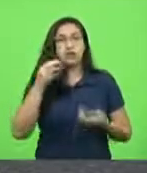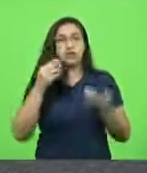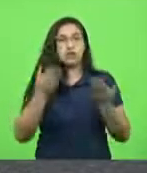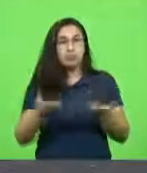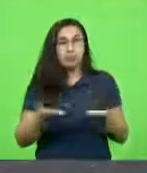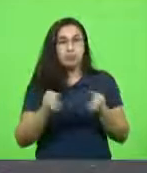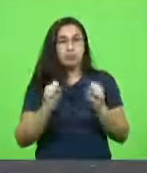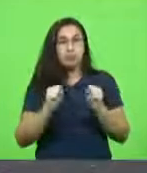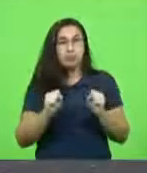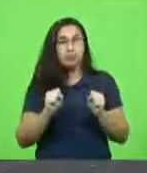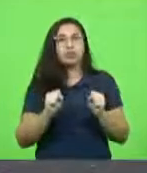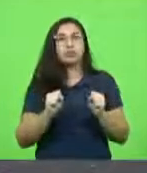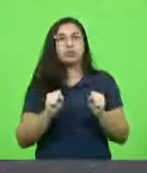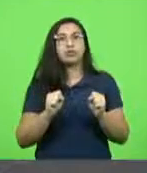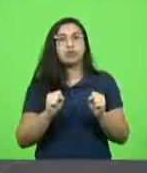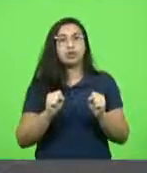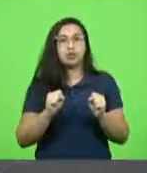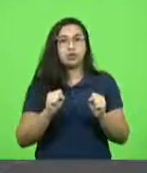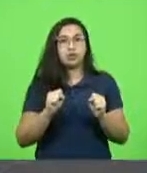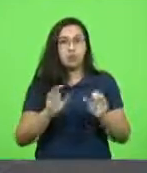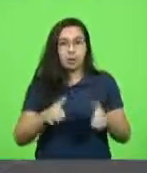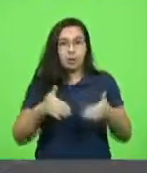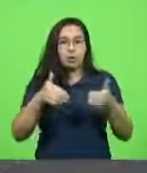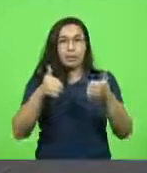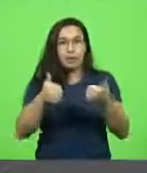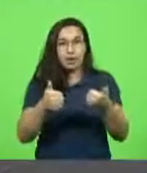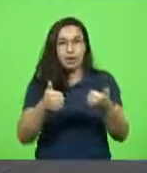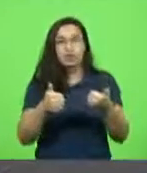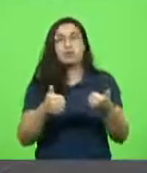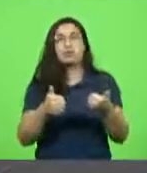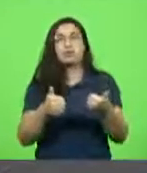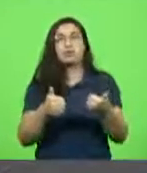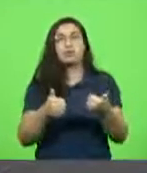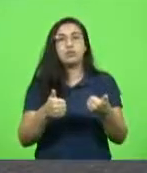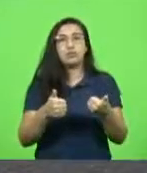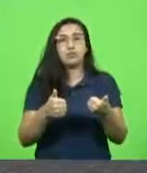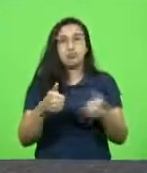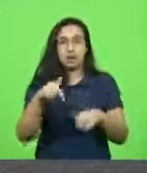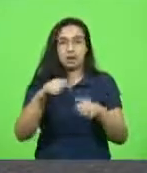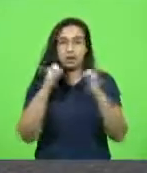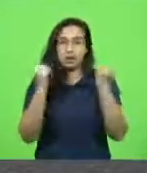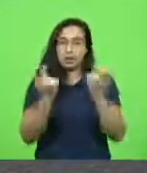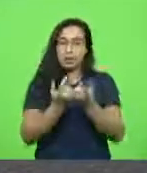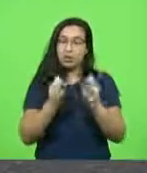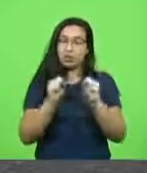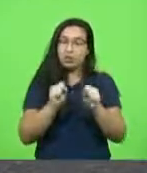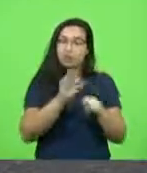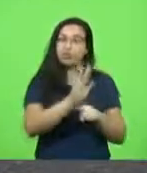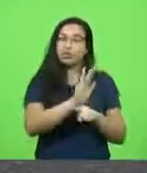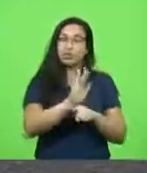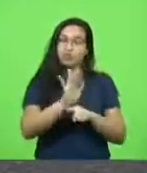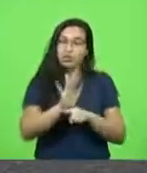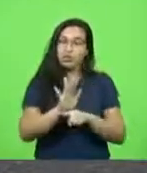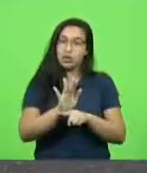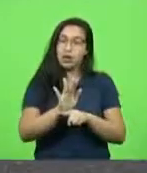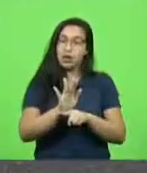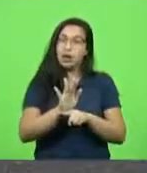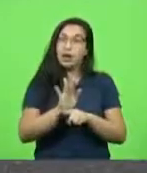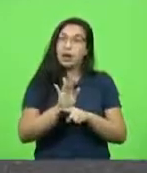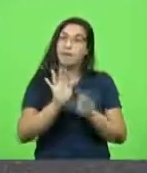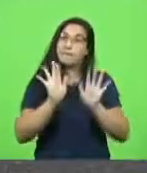acontecer essa casa tem contribuído e muitas ações vamos continuar contribuindo mas essa questão